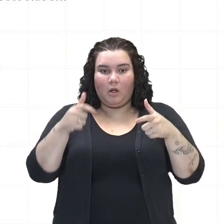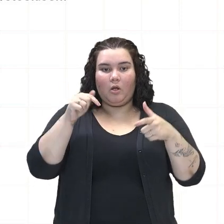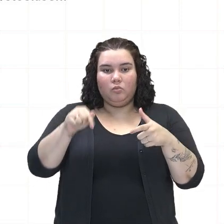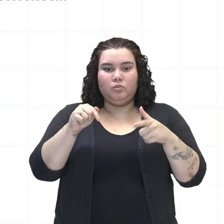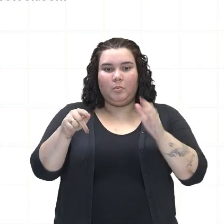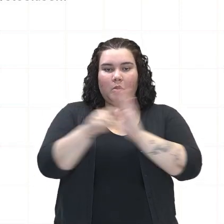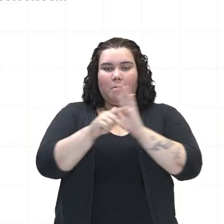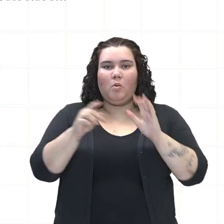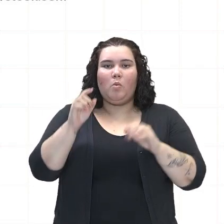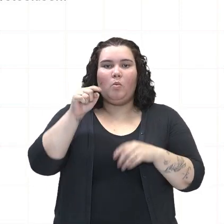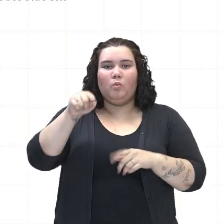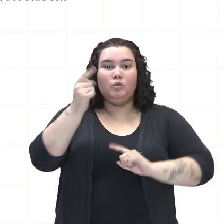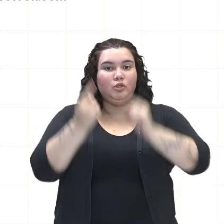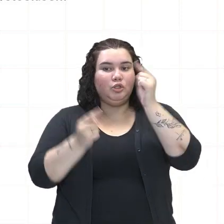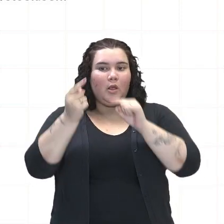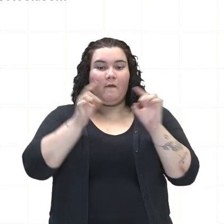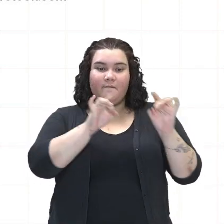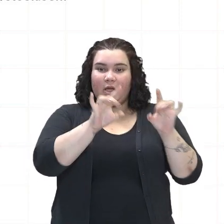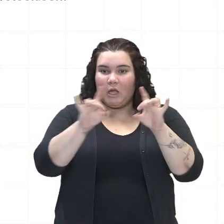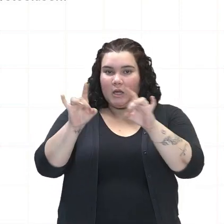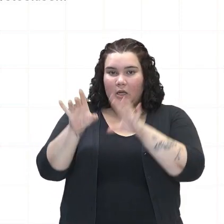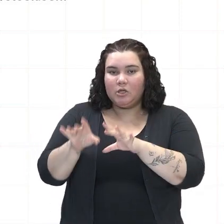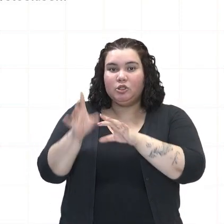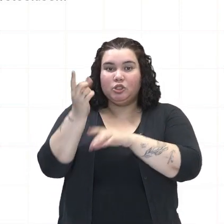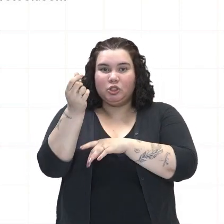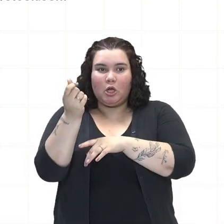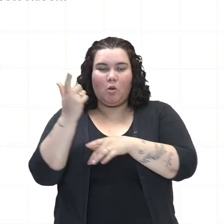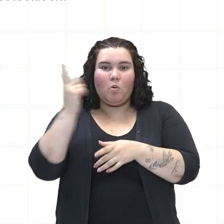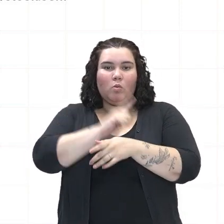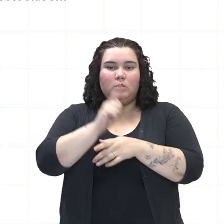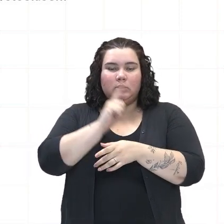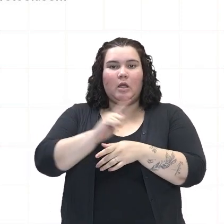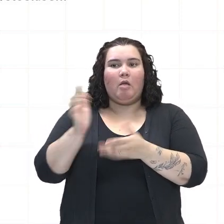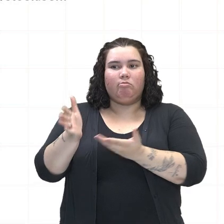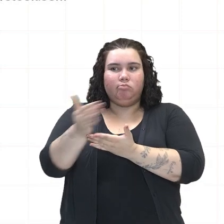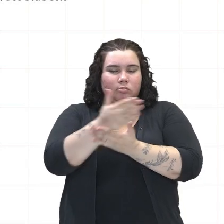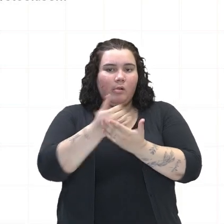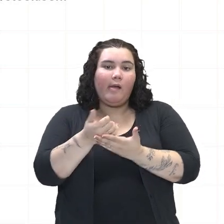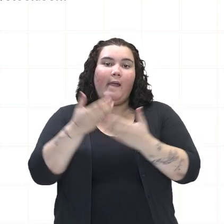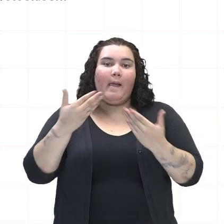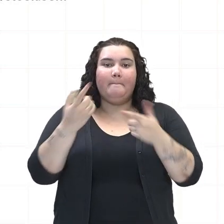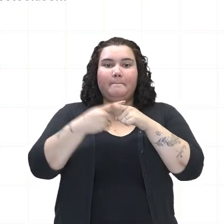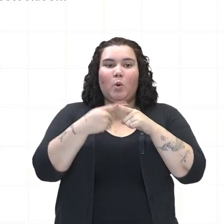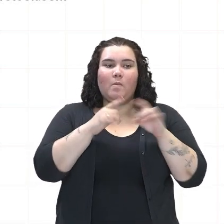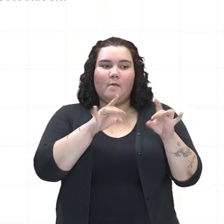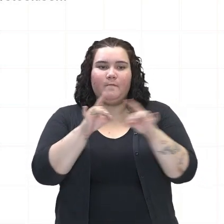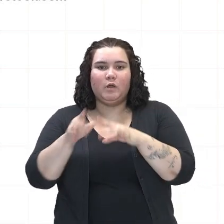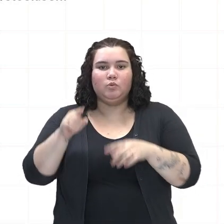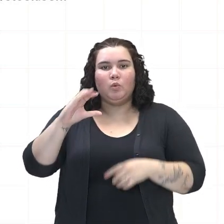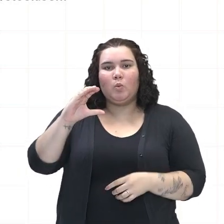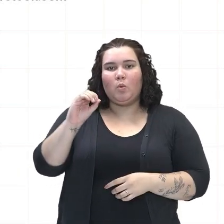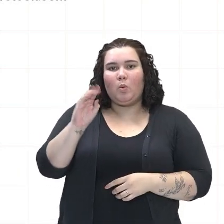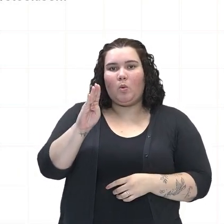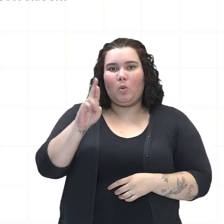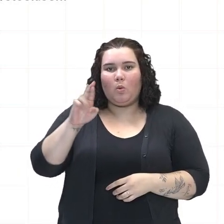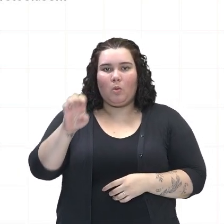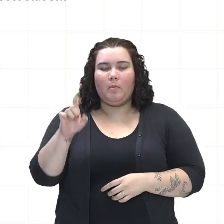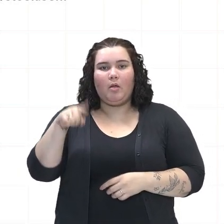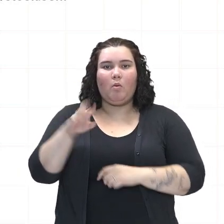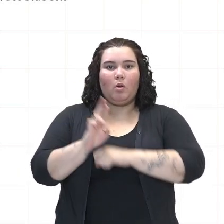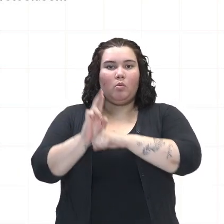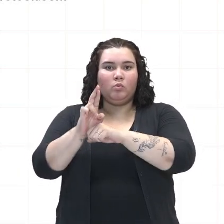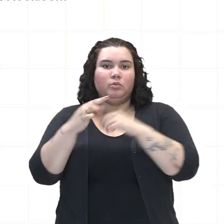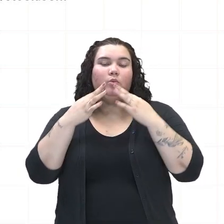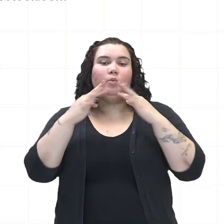Chile manda para fora e ganha dinheiro com isso, vem do cobre, né? Vem desse elemento mineral ali. Né? O Chile